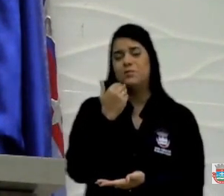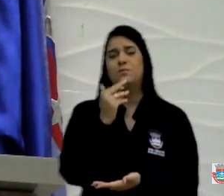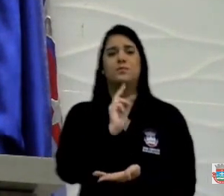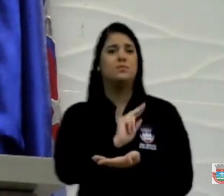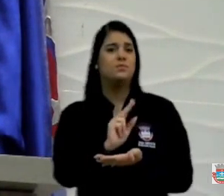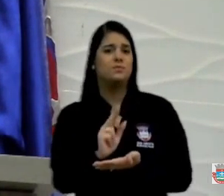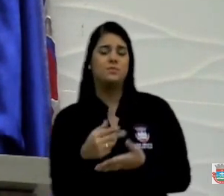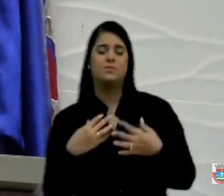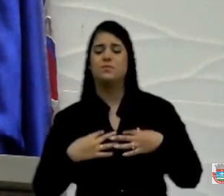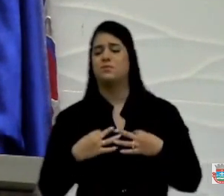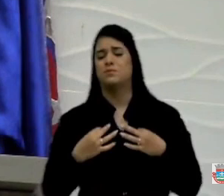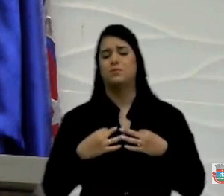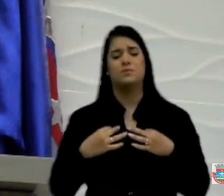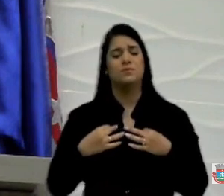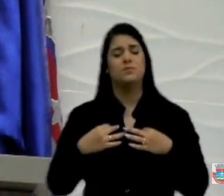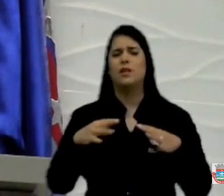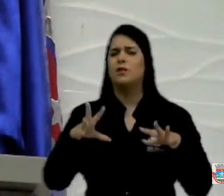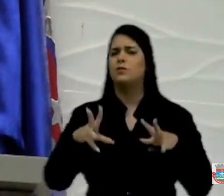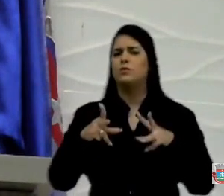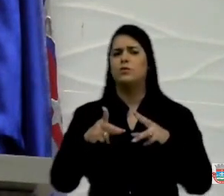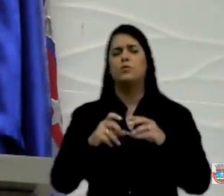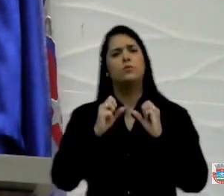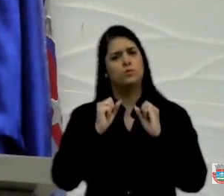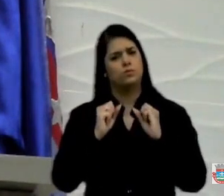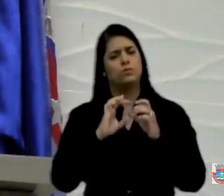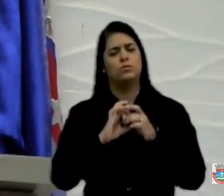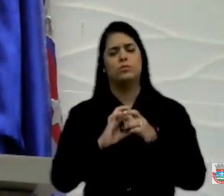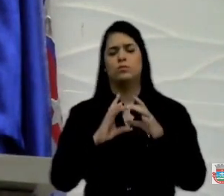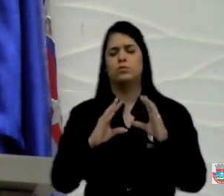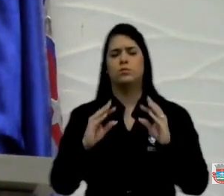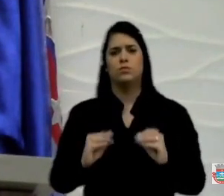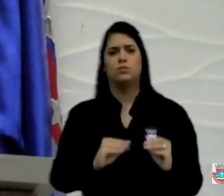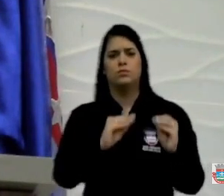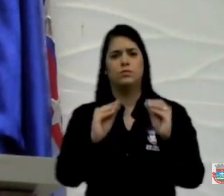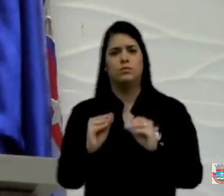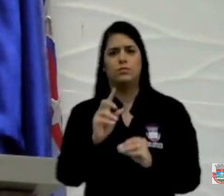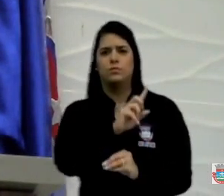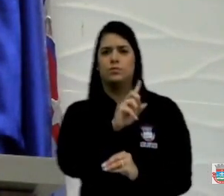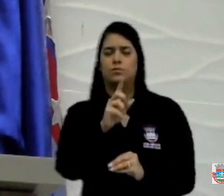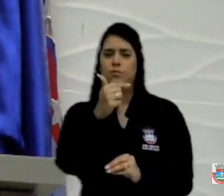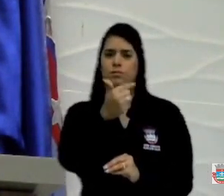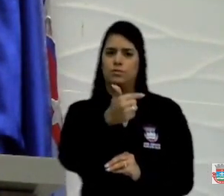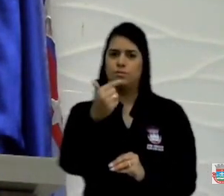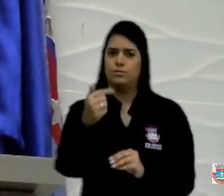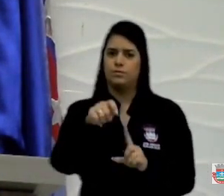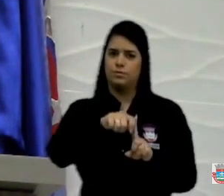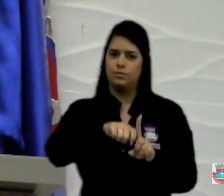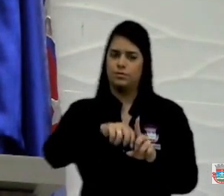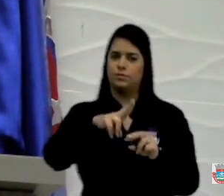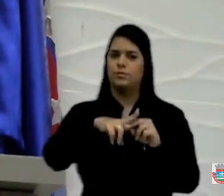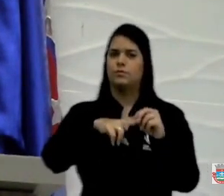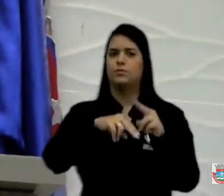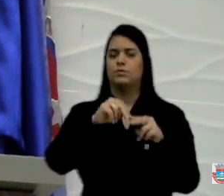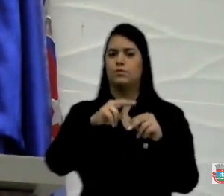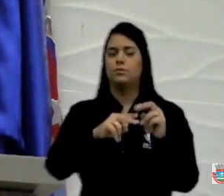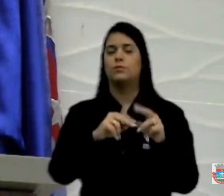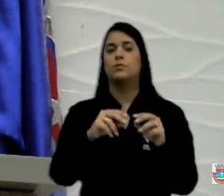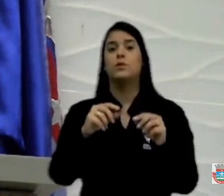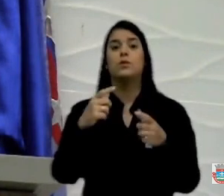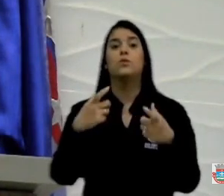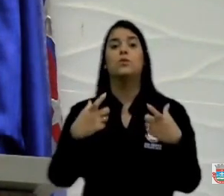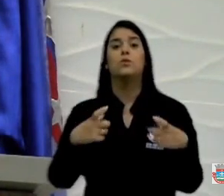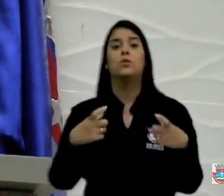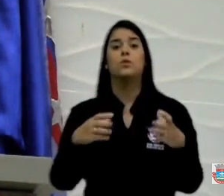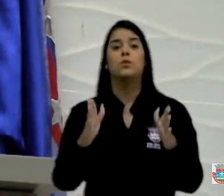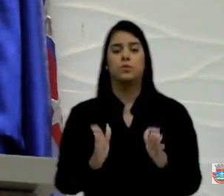perecíveis, roupas, lençol, pode ser feita essa doação até o dia 22 desse mês de junho. E os pontos de coleta para